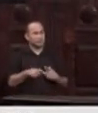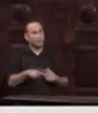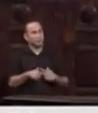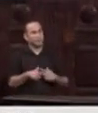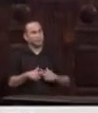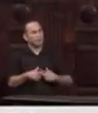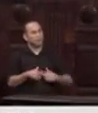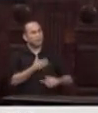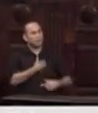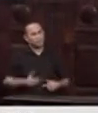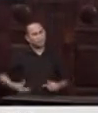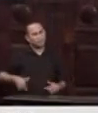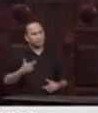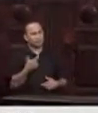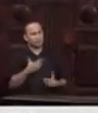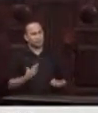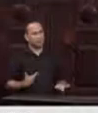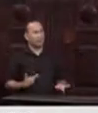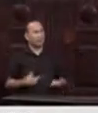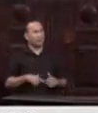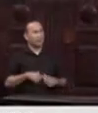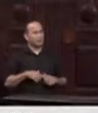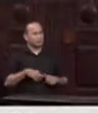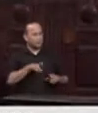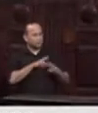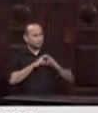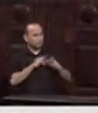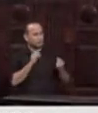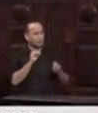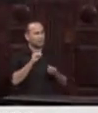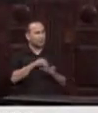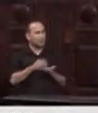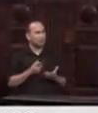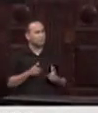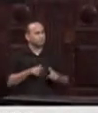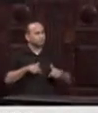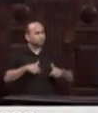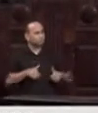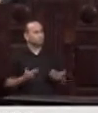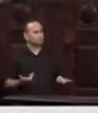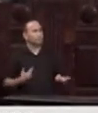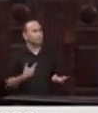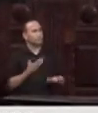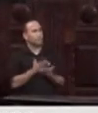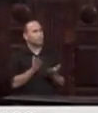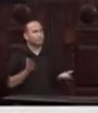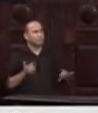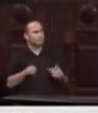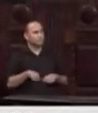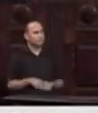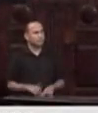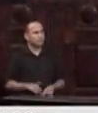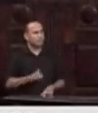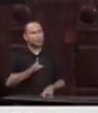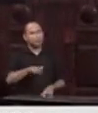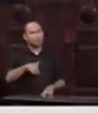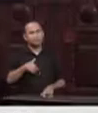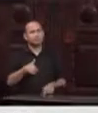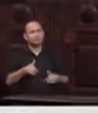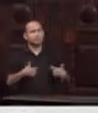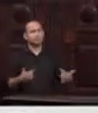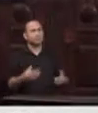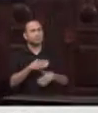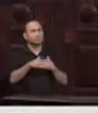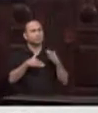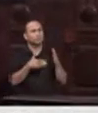tem credibilidade, não tem autoridade e a falta de autoridade e credibilidade permeia a capacidade de ação